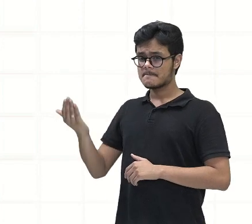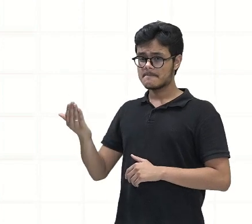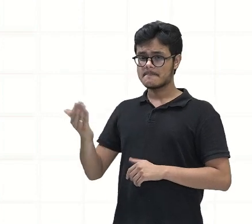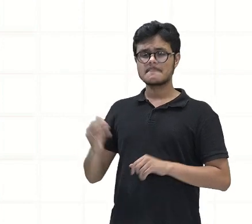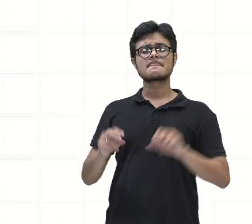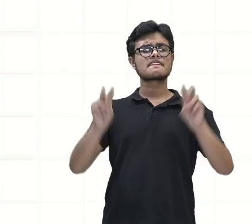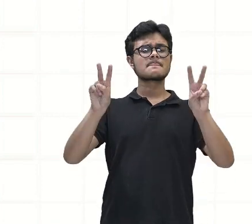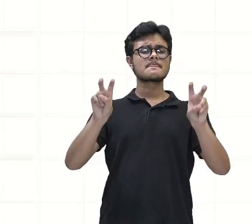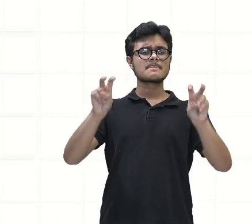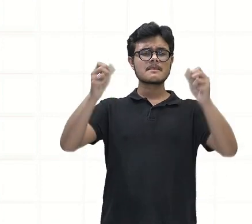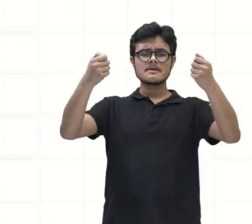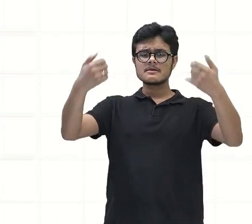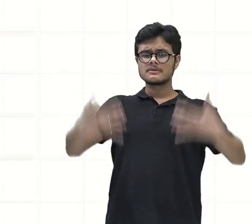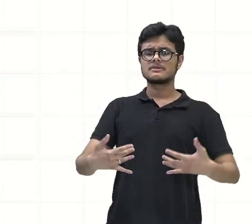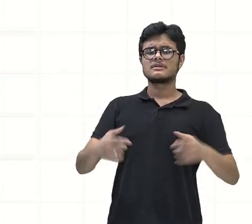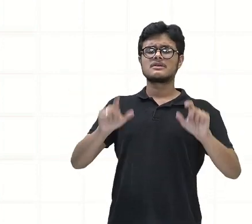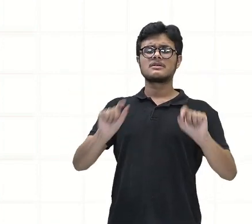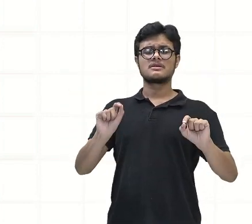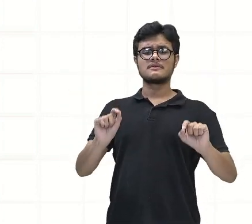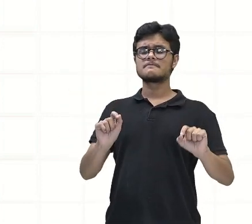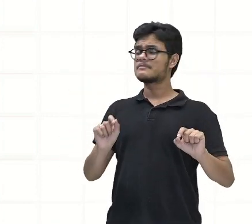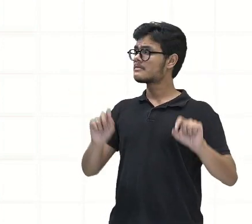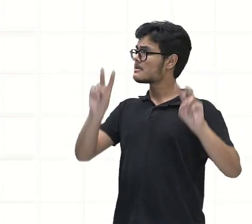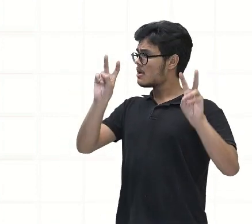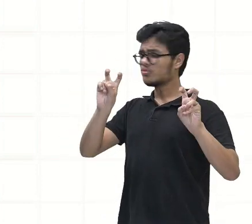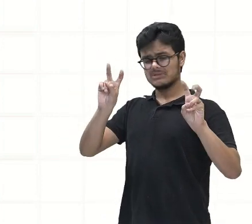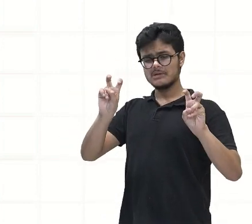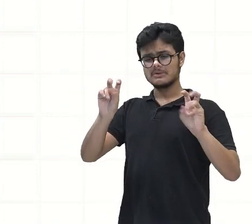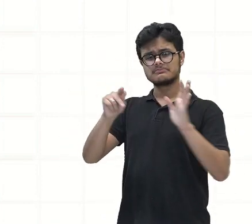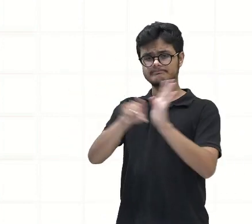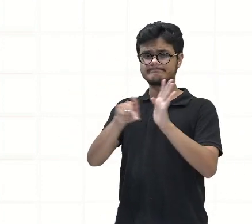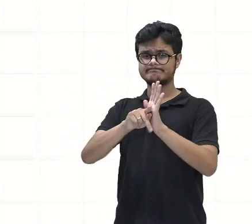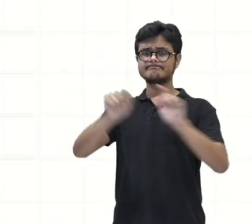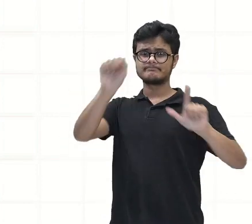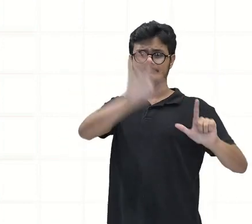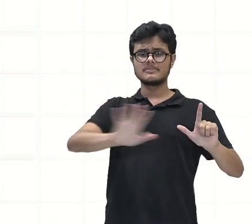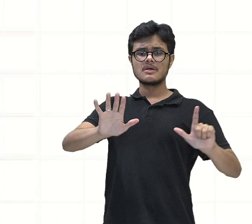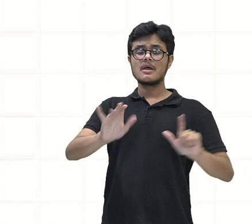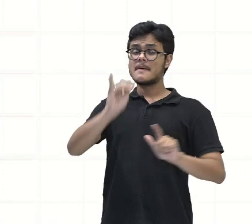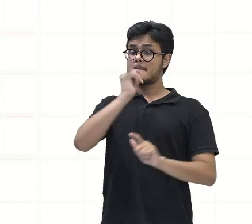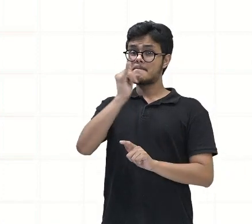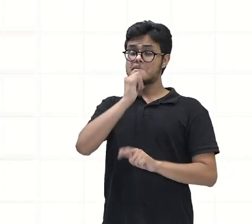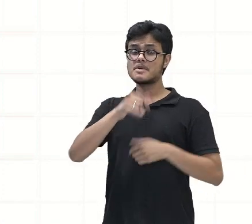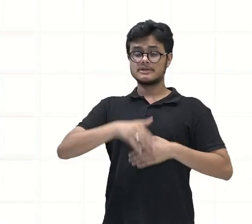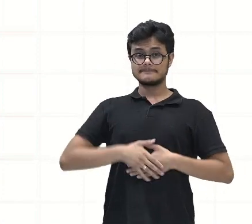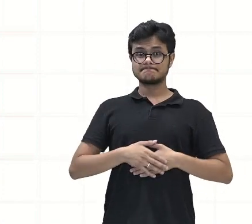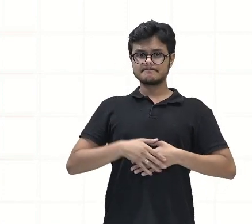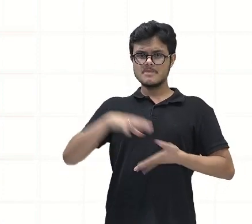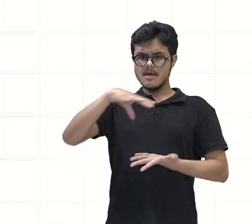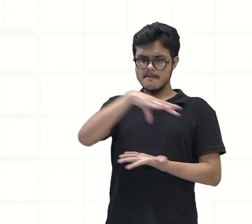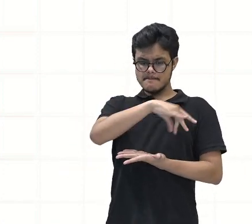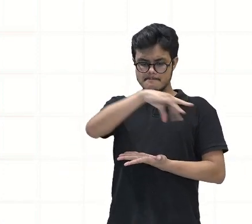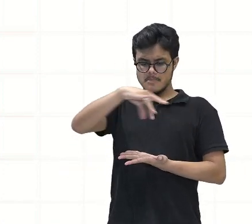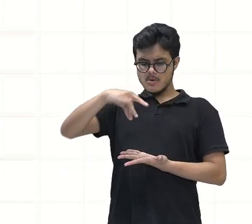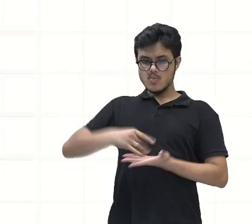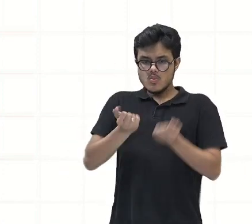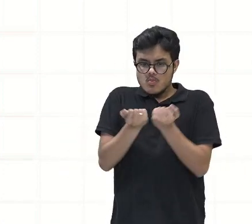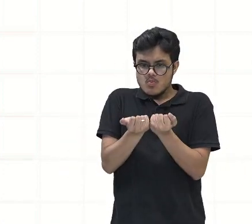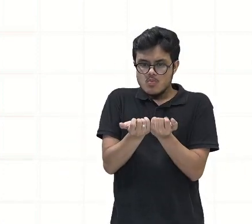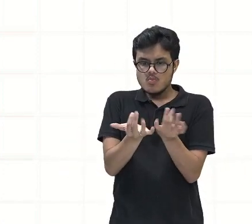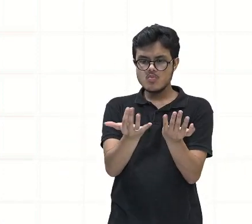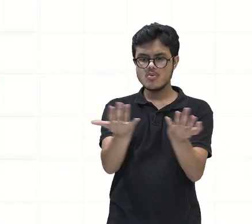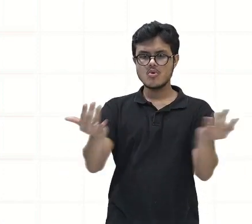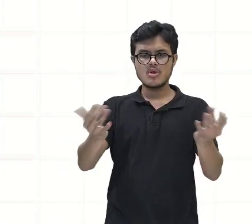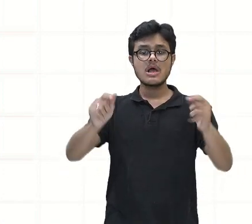eh sobre é um mapa temático também que é a produção de café nos bi